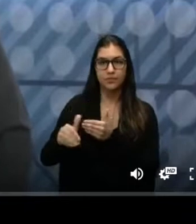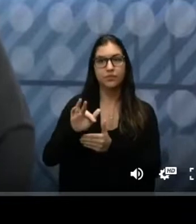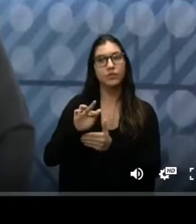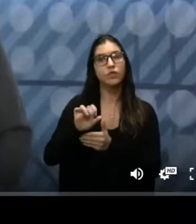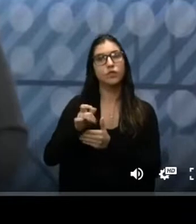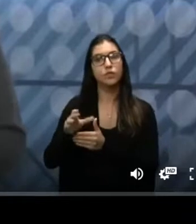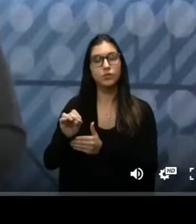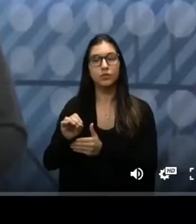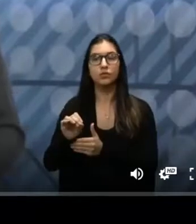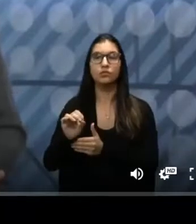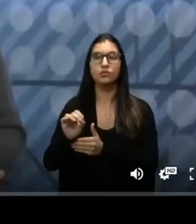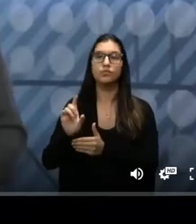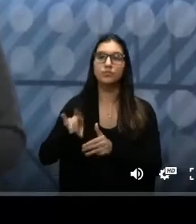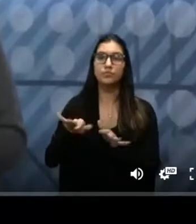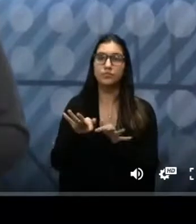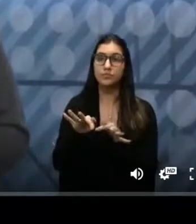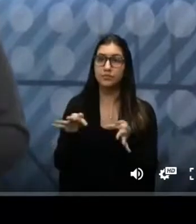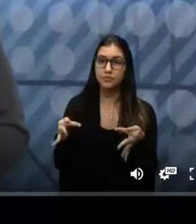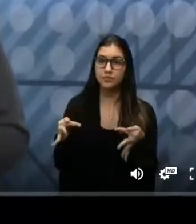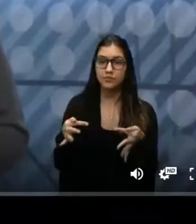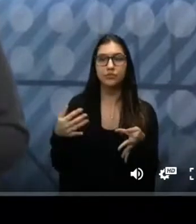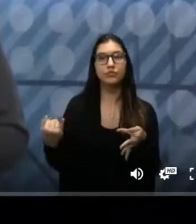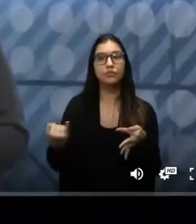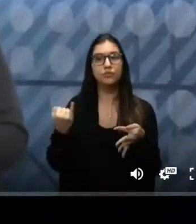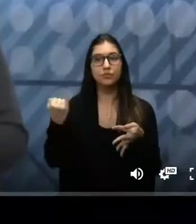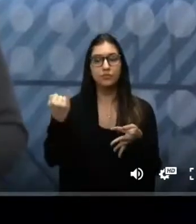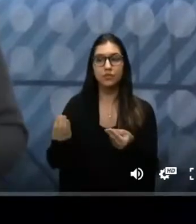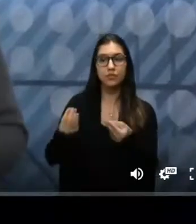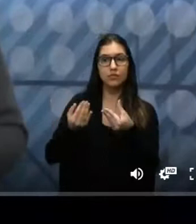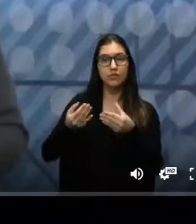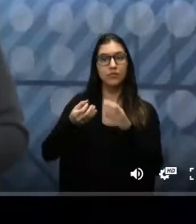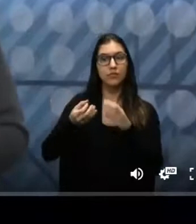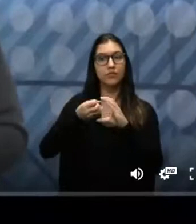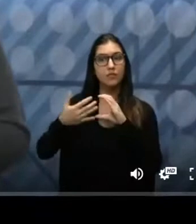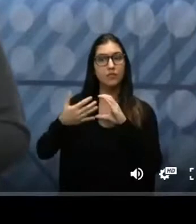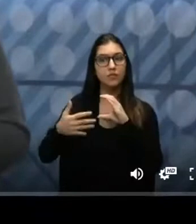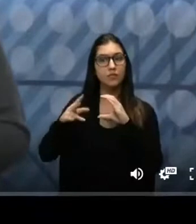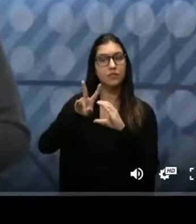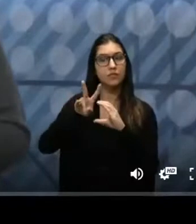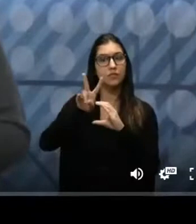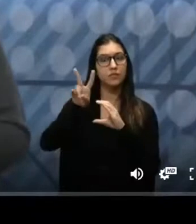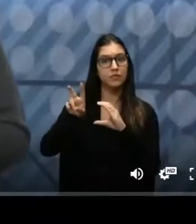uma informação simples e importante que vai me dar uma característica sobre